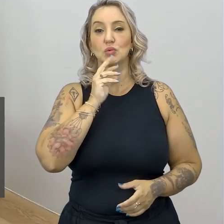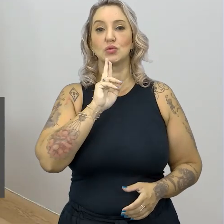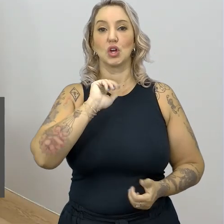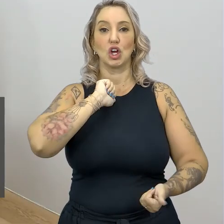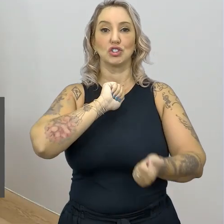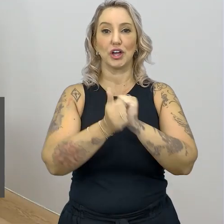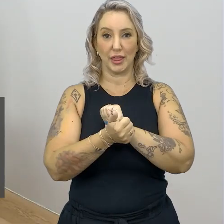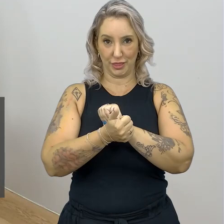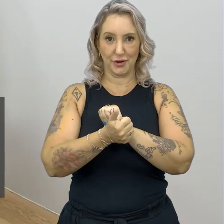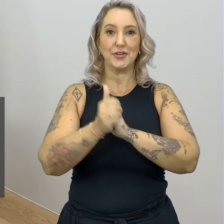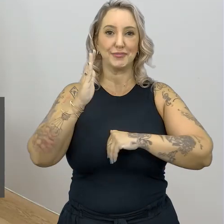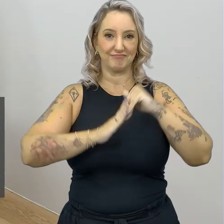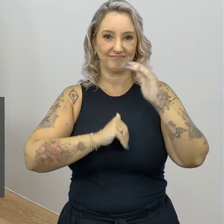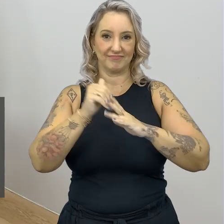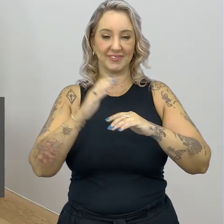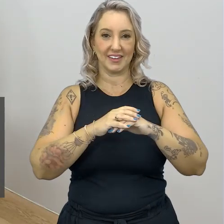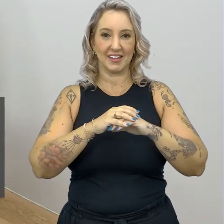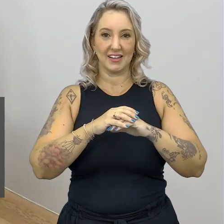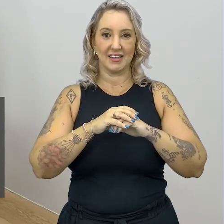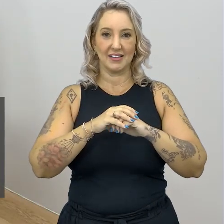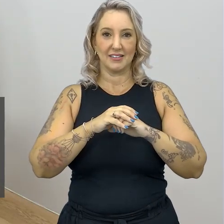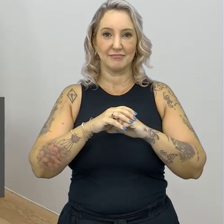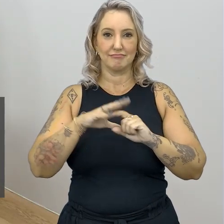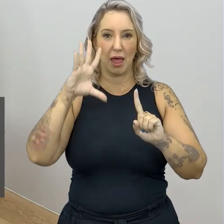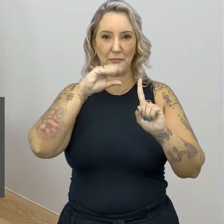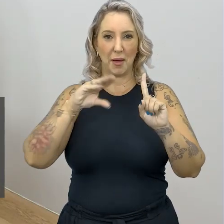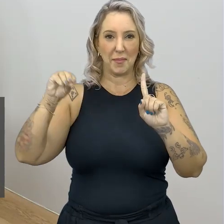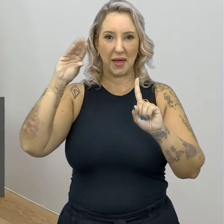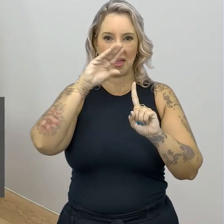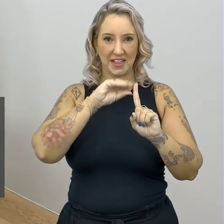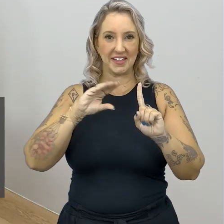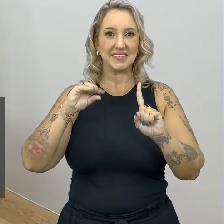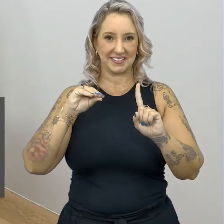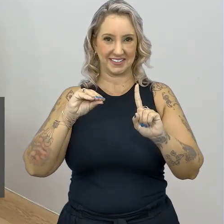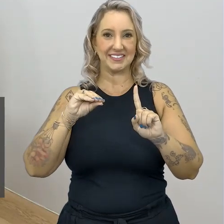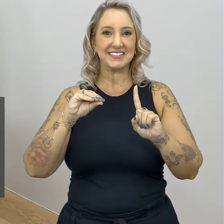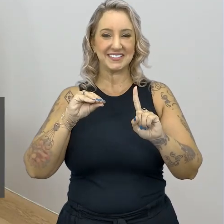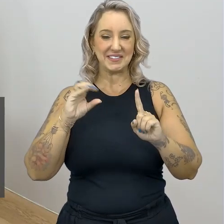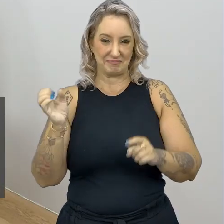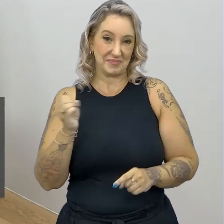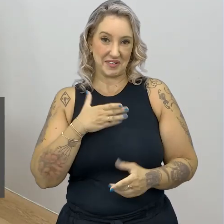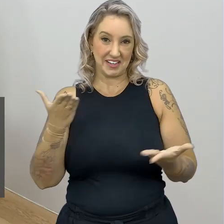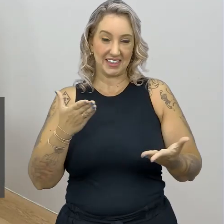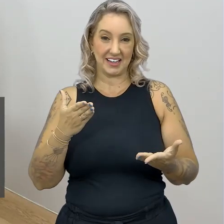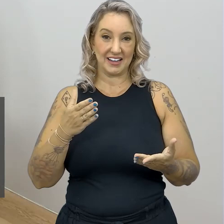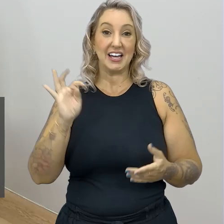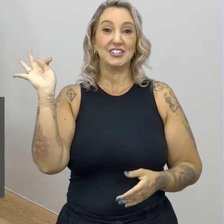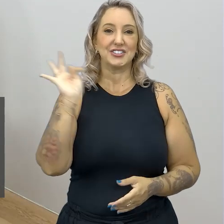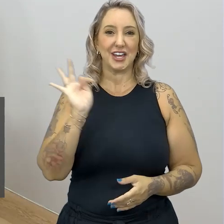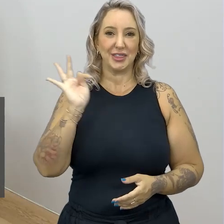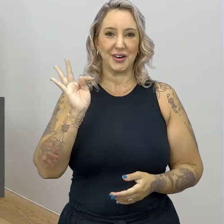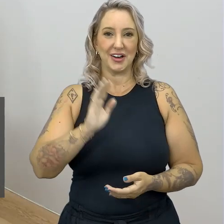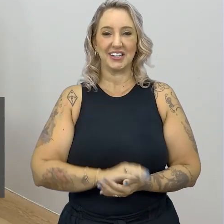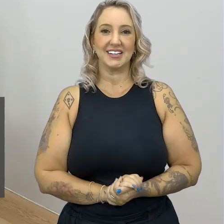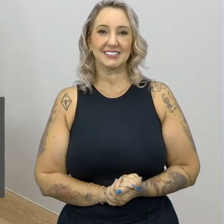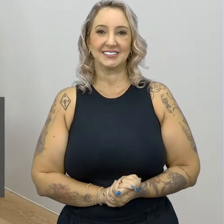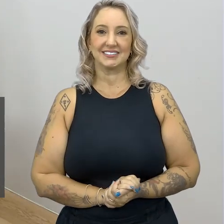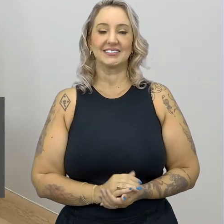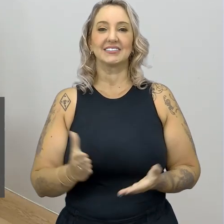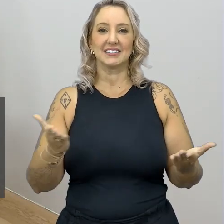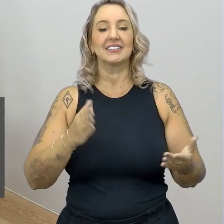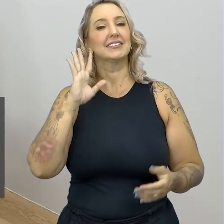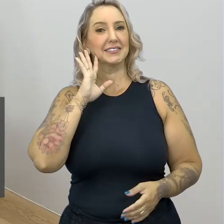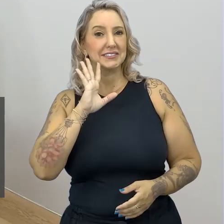jogador de futebol, influencer digital. Que é na moda, né? Tá na moda, TikTok e tudo mais. Isso